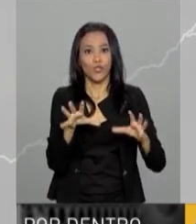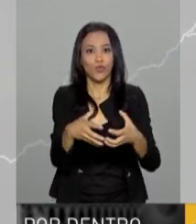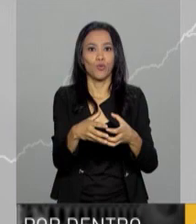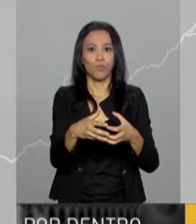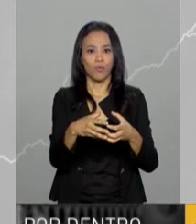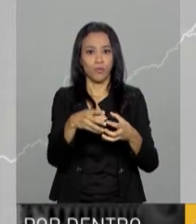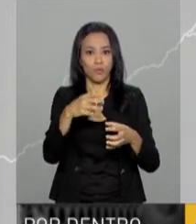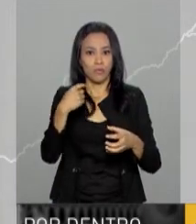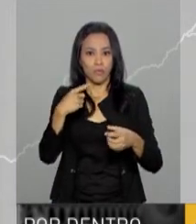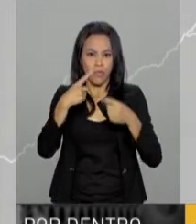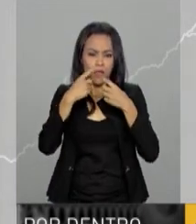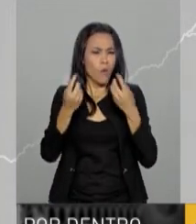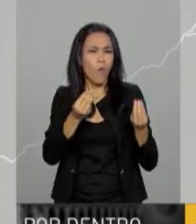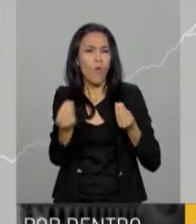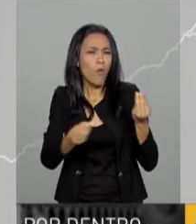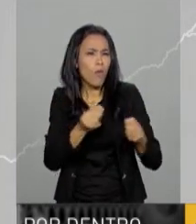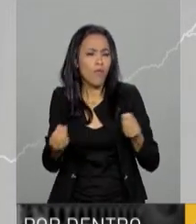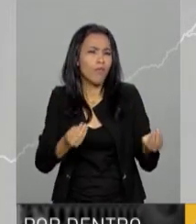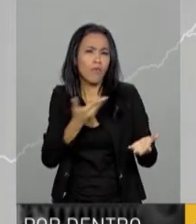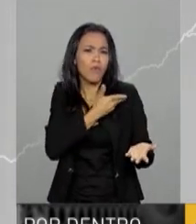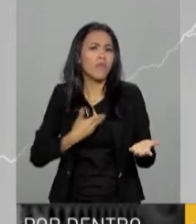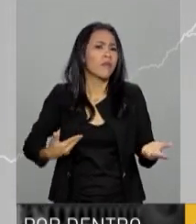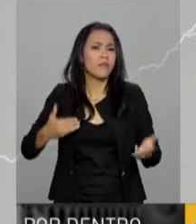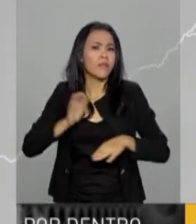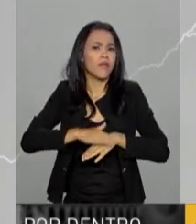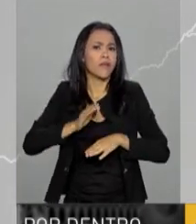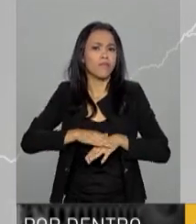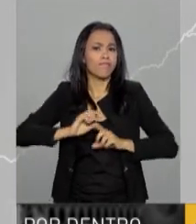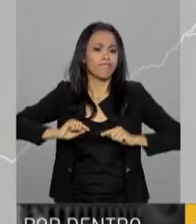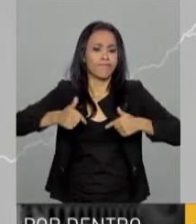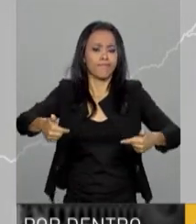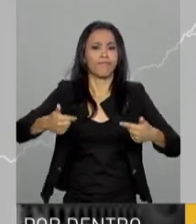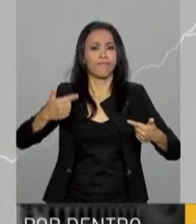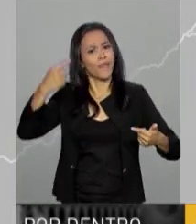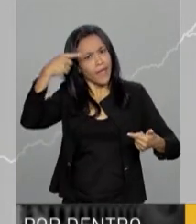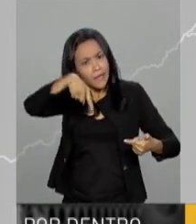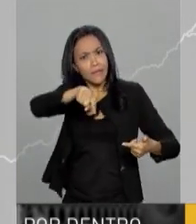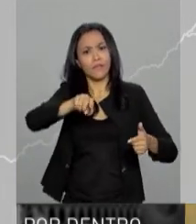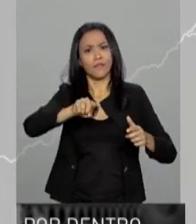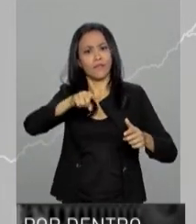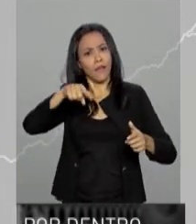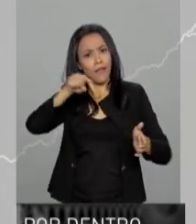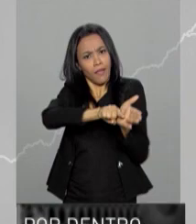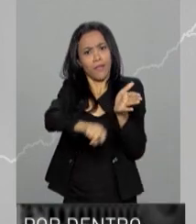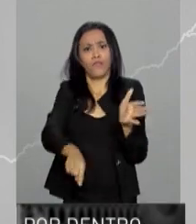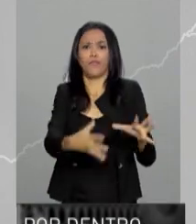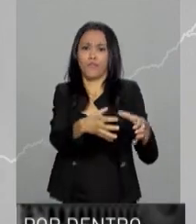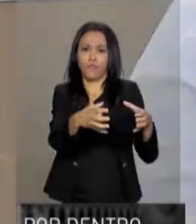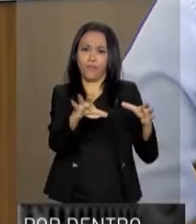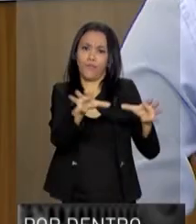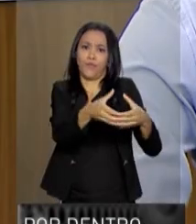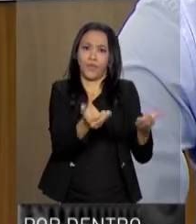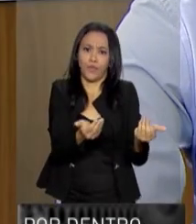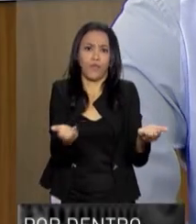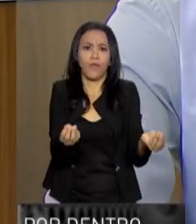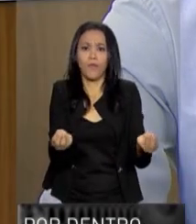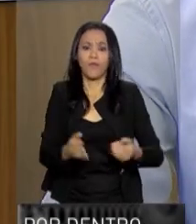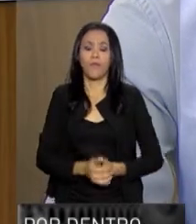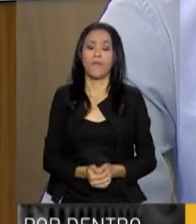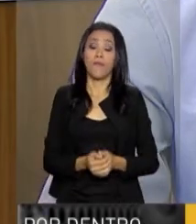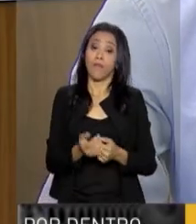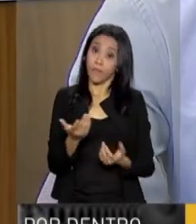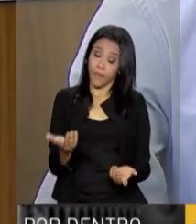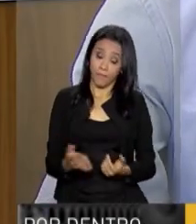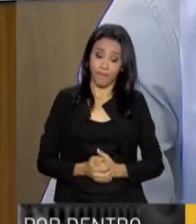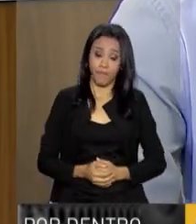como é que o governo tem agido diante de situação extremamente negativa bom eu coloquei aqui agora pouco que